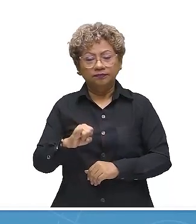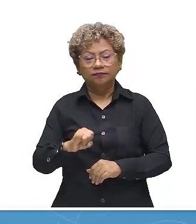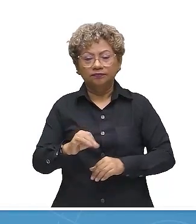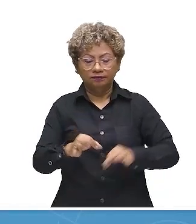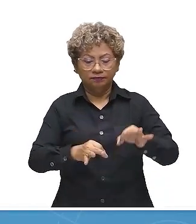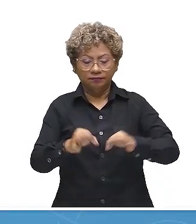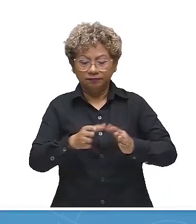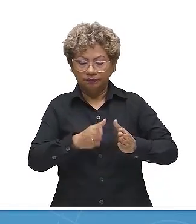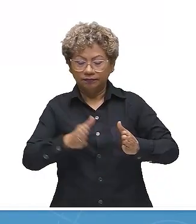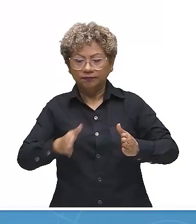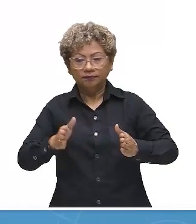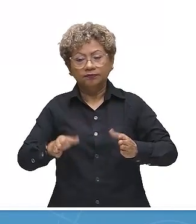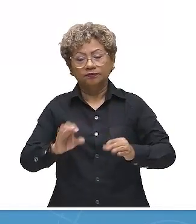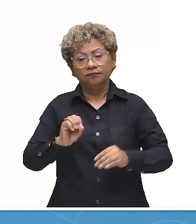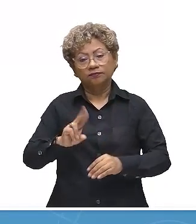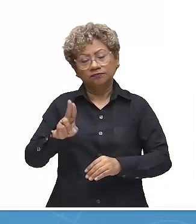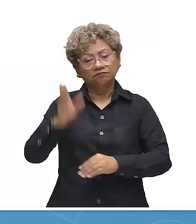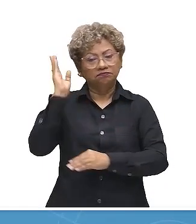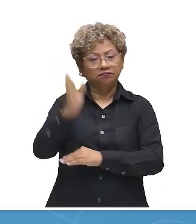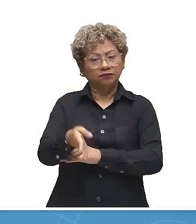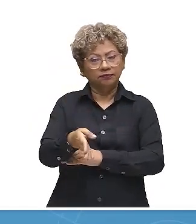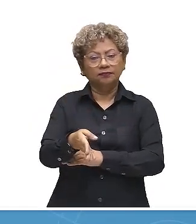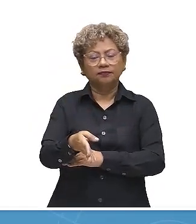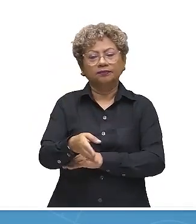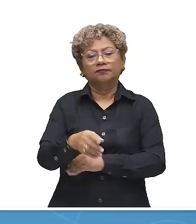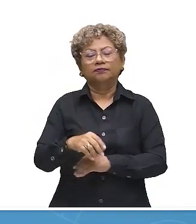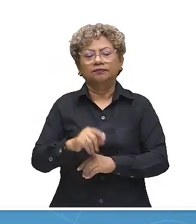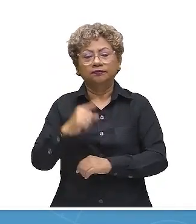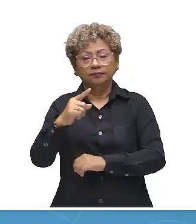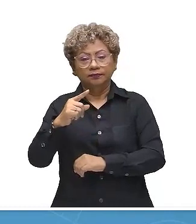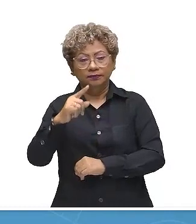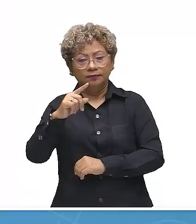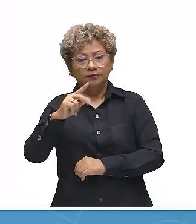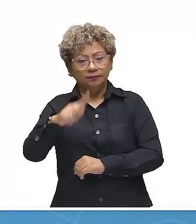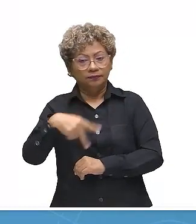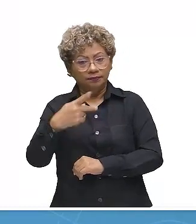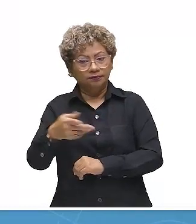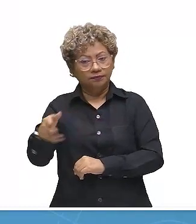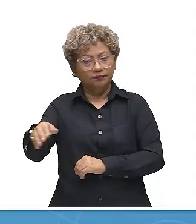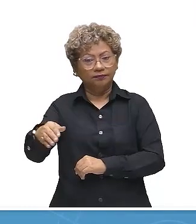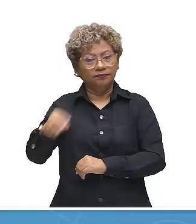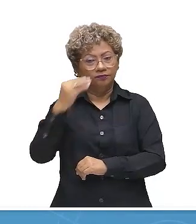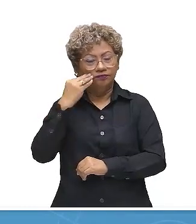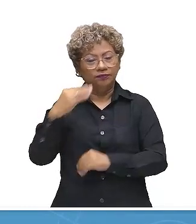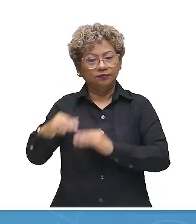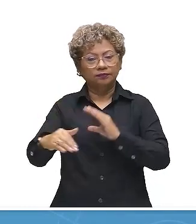é simplificando por partes, tá bom? Depois a gente volta para fazer a interatividade.